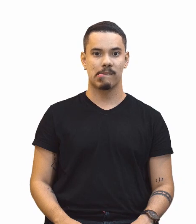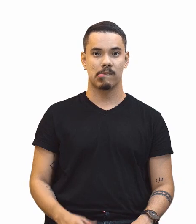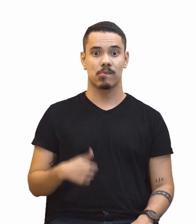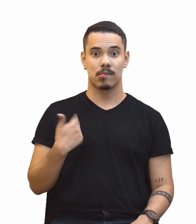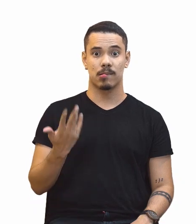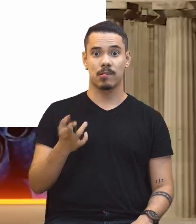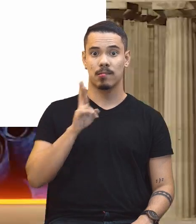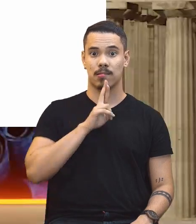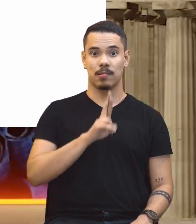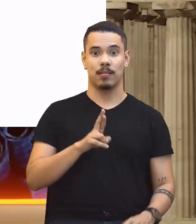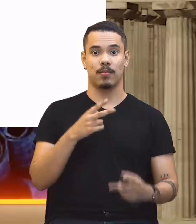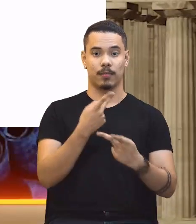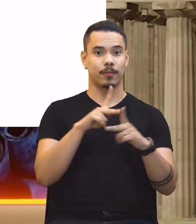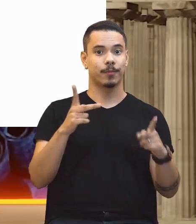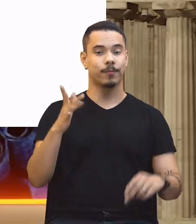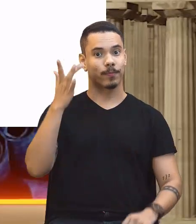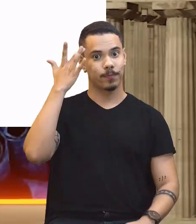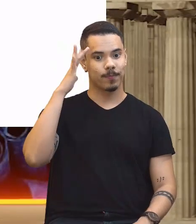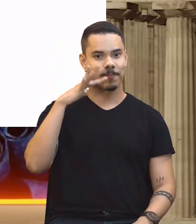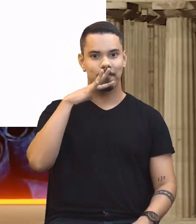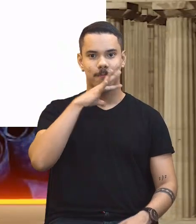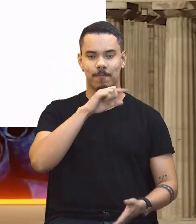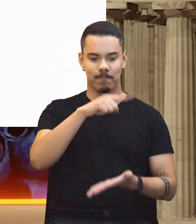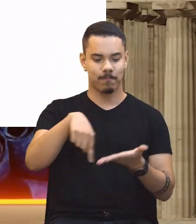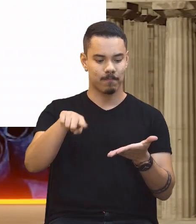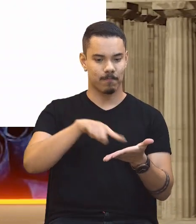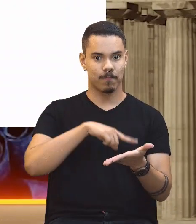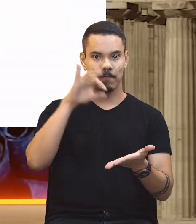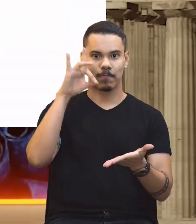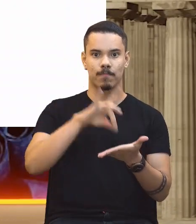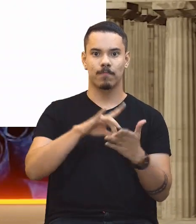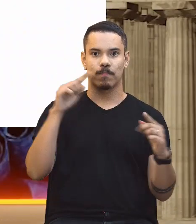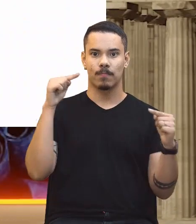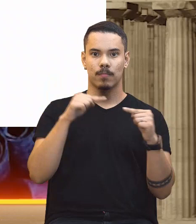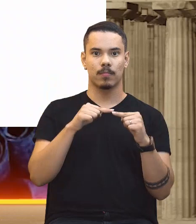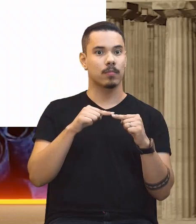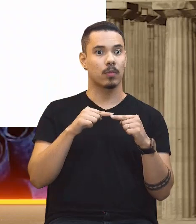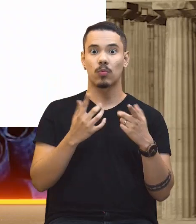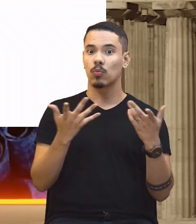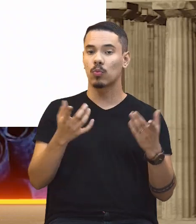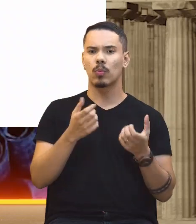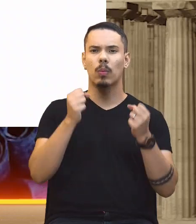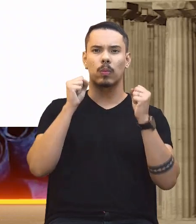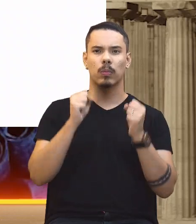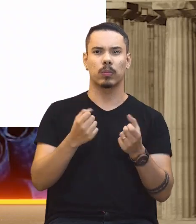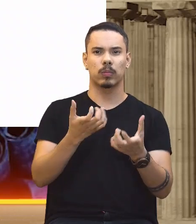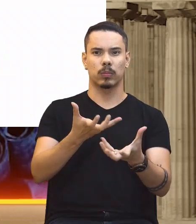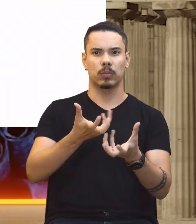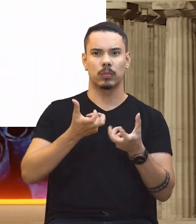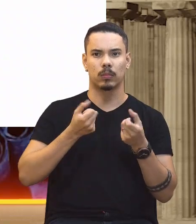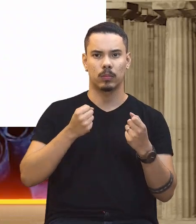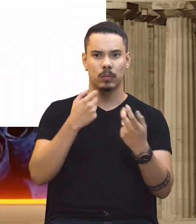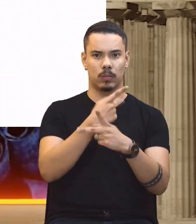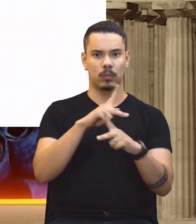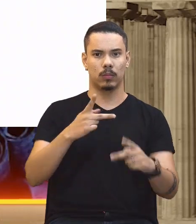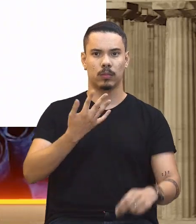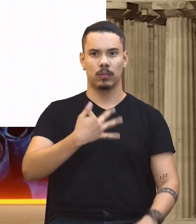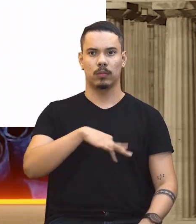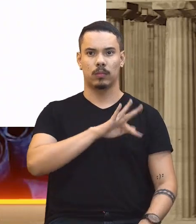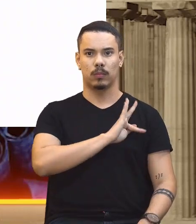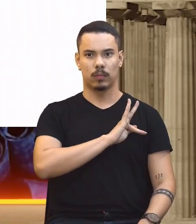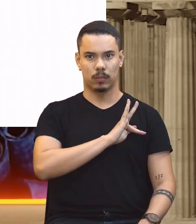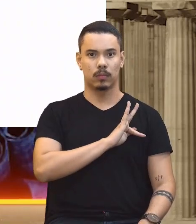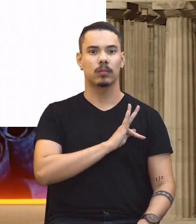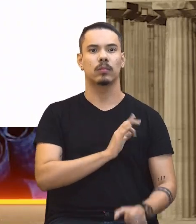resposta vocês marcaram? A alegoria da caverna de Platão, ela pode receber, quando vocês estiverem na faculdade em especial, e